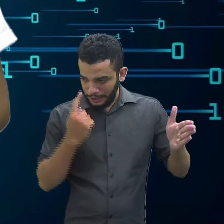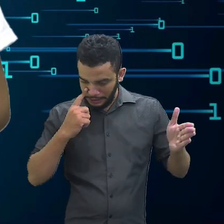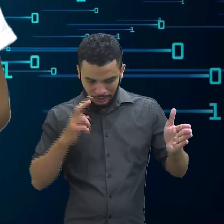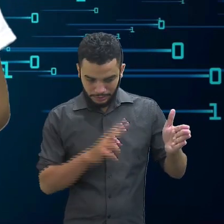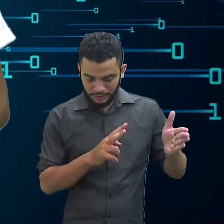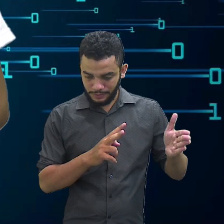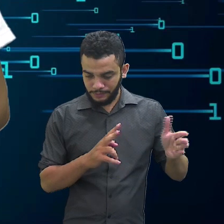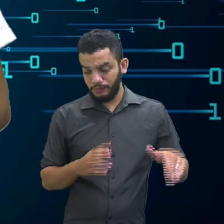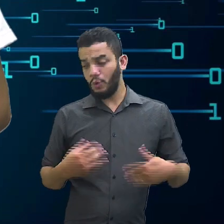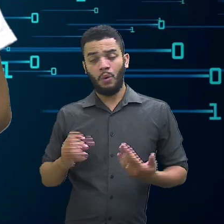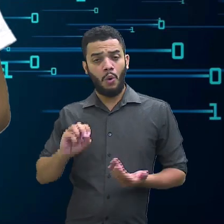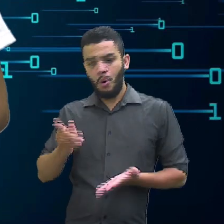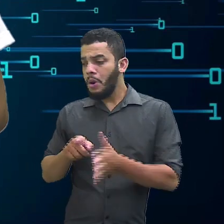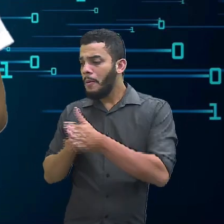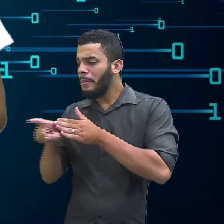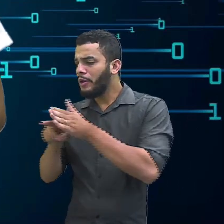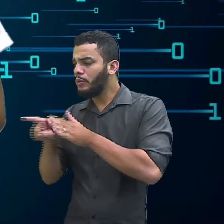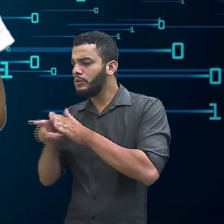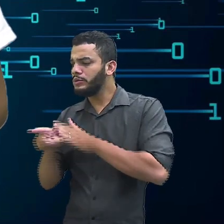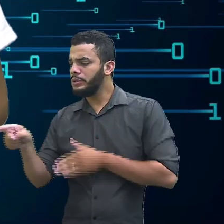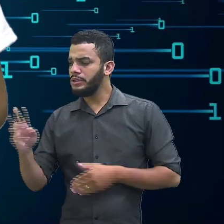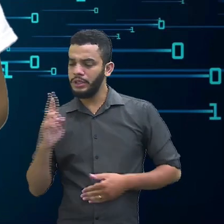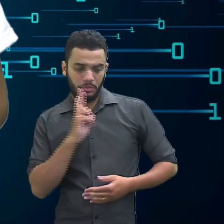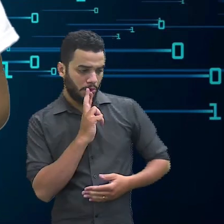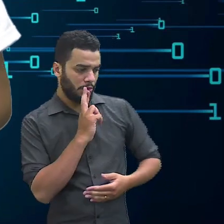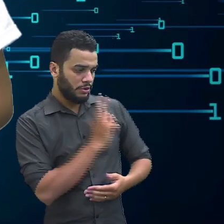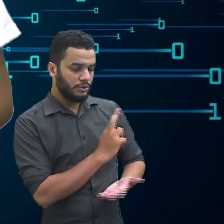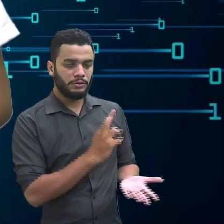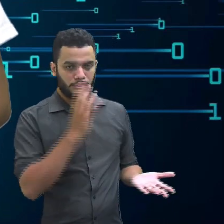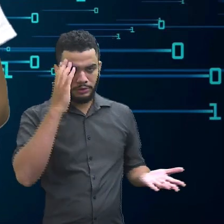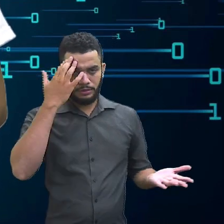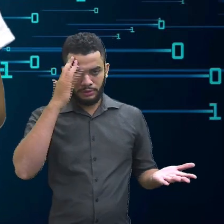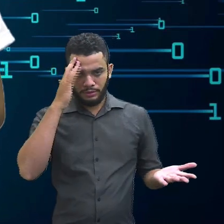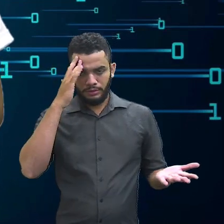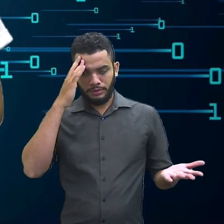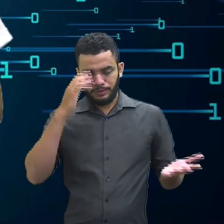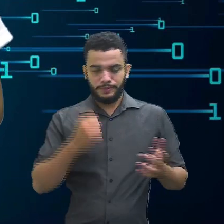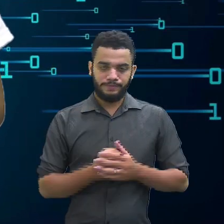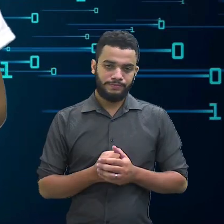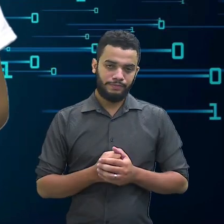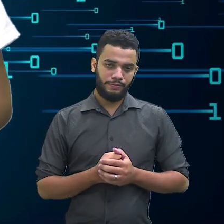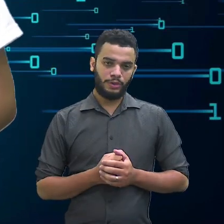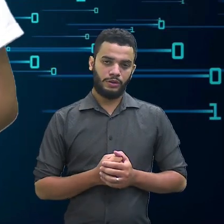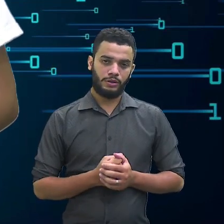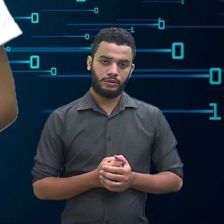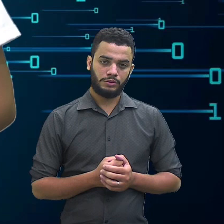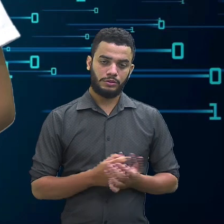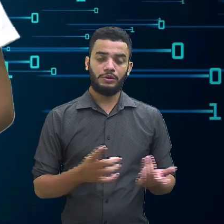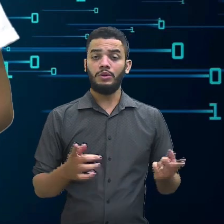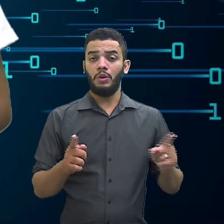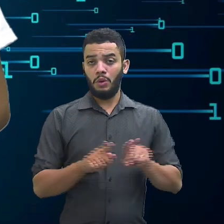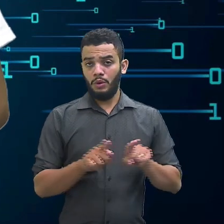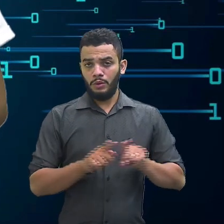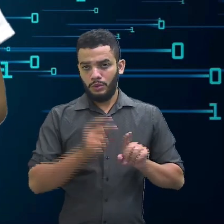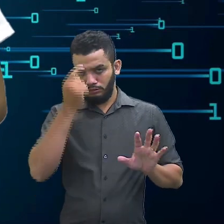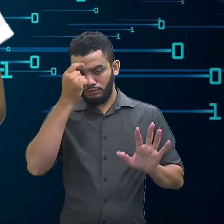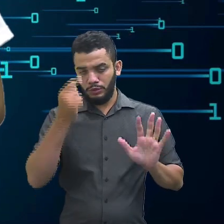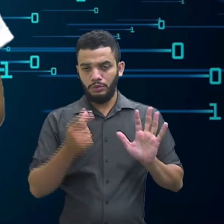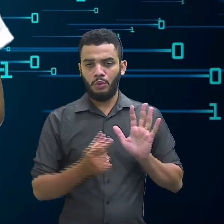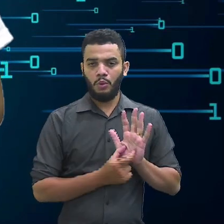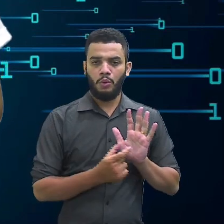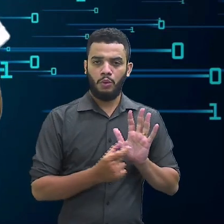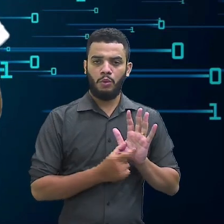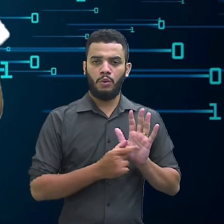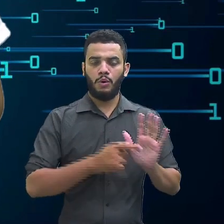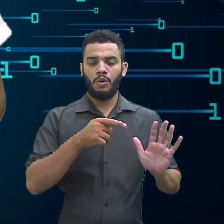inteligente, como quando você faz uma pergunta à Siri, o Google Assistente ou a Alexa. O legal da inteligência artificial é que